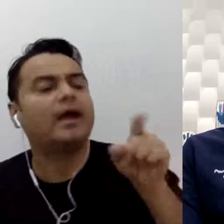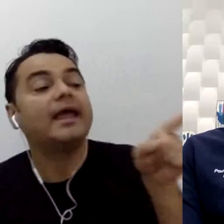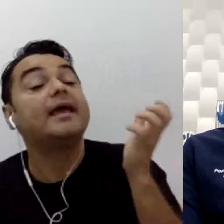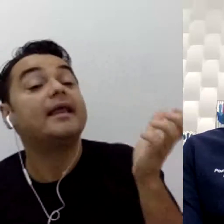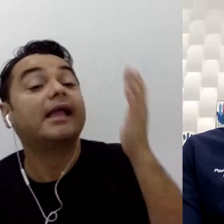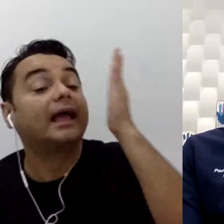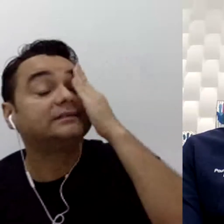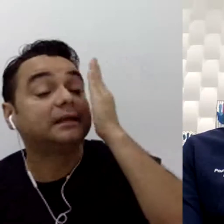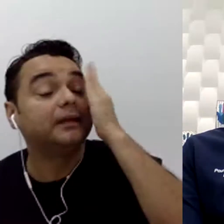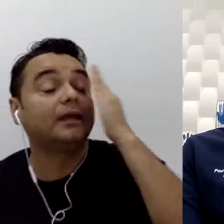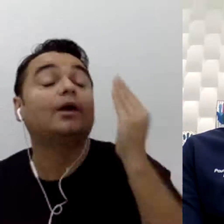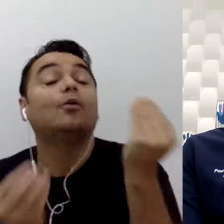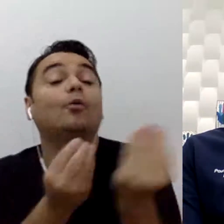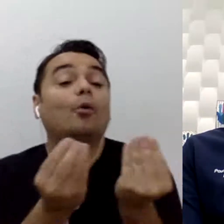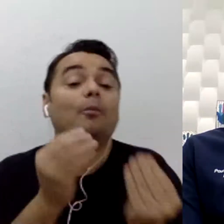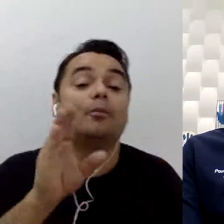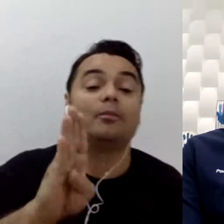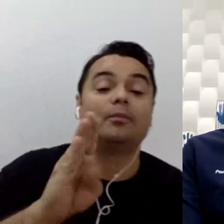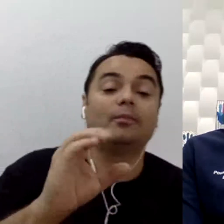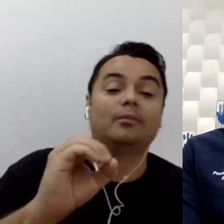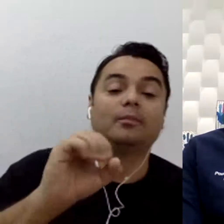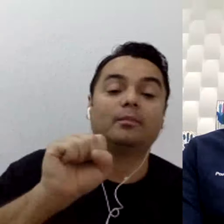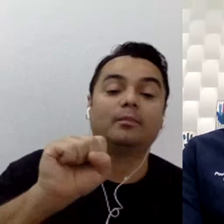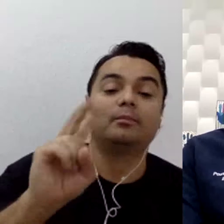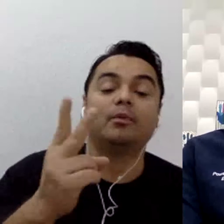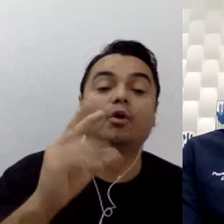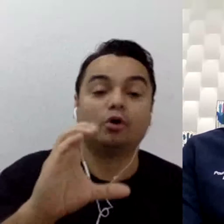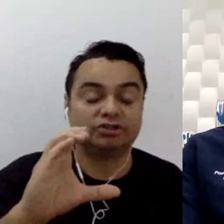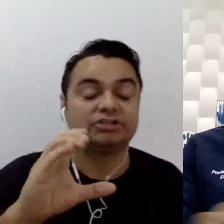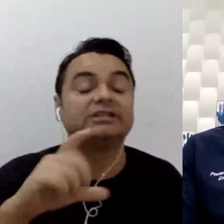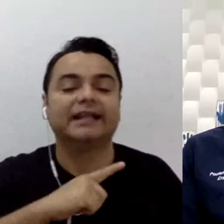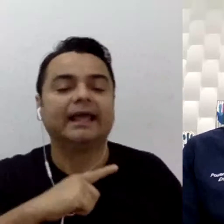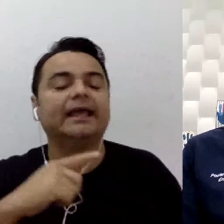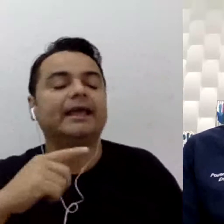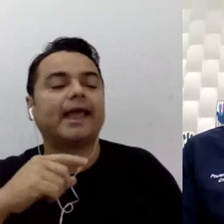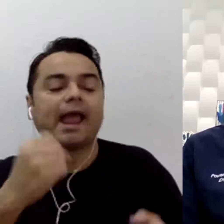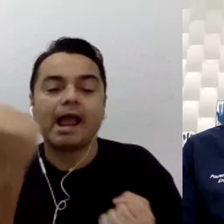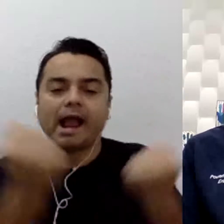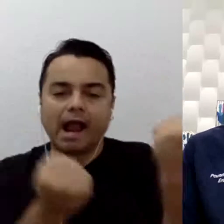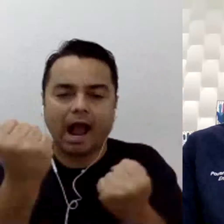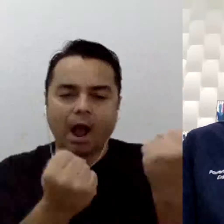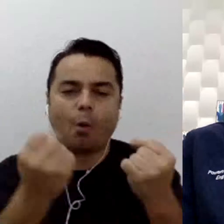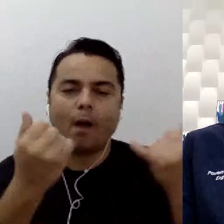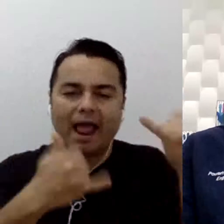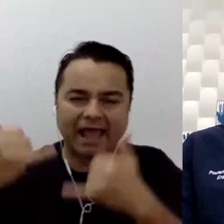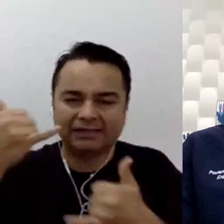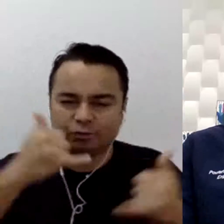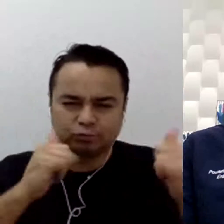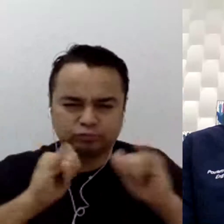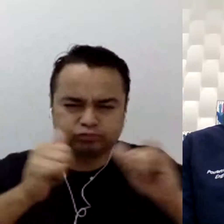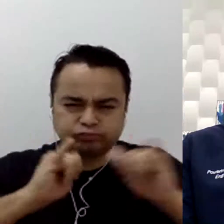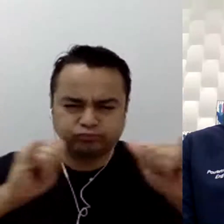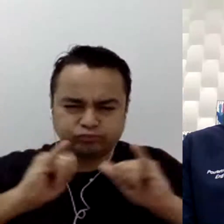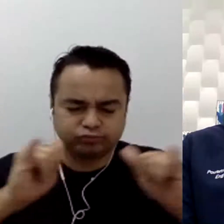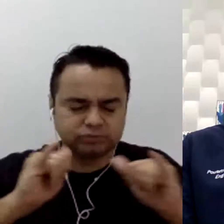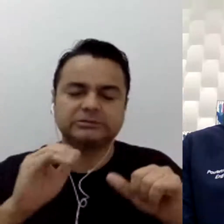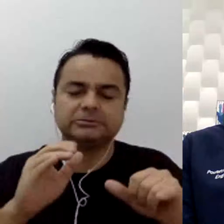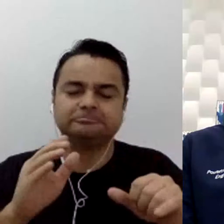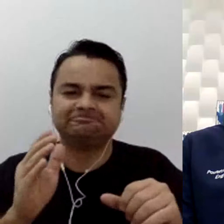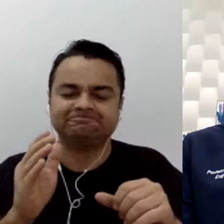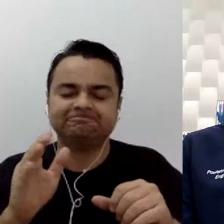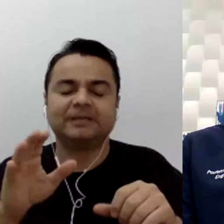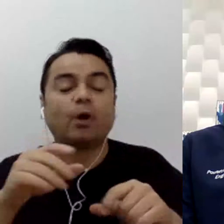vem atuando no desenvolvimento de veículos elétricos e quais as principais atividades da Bosch nesse